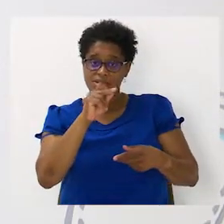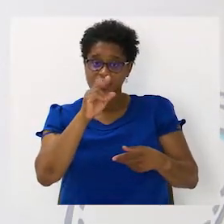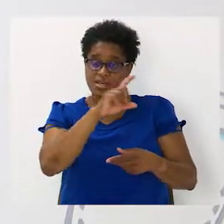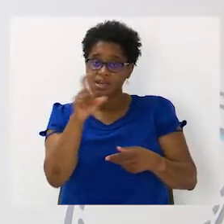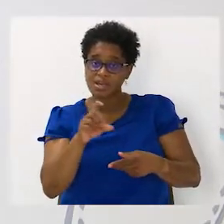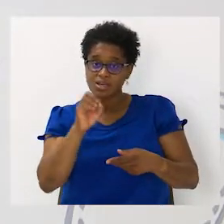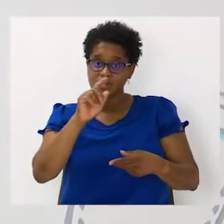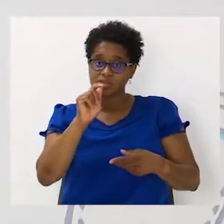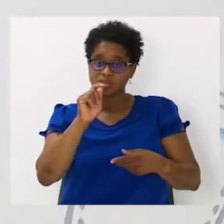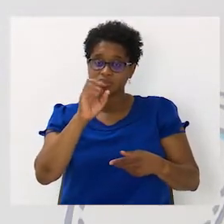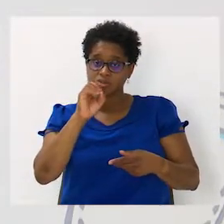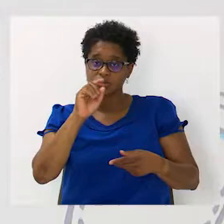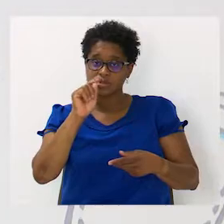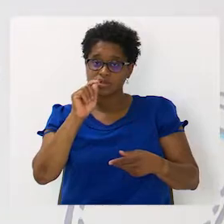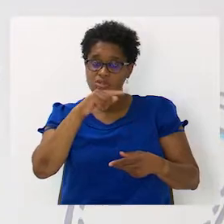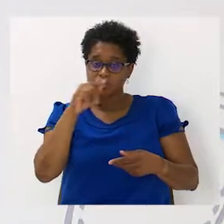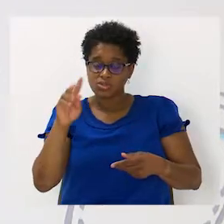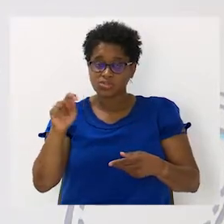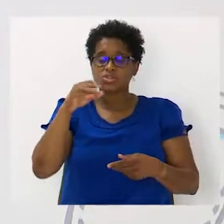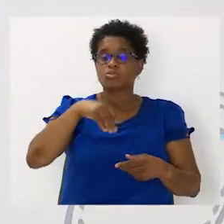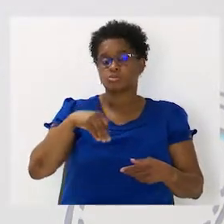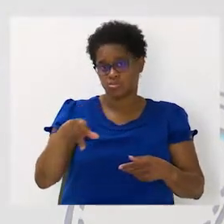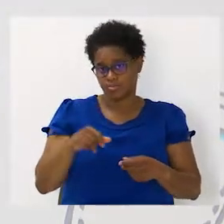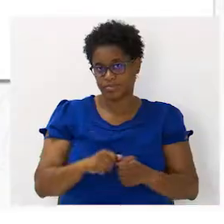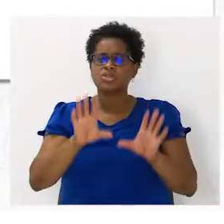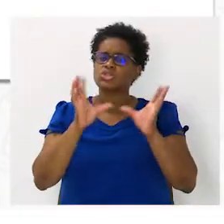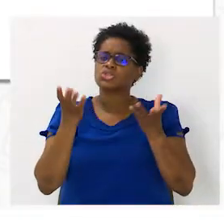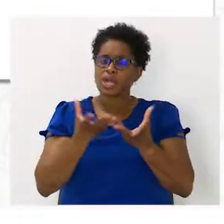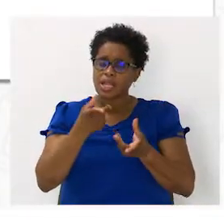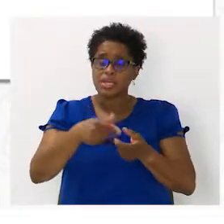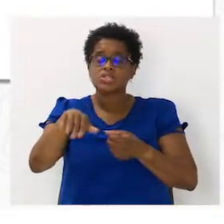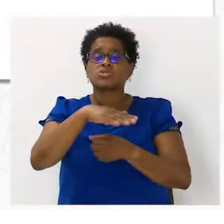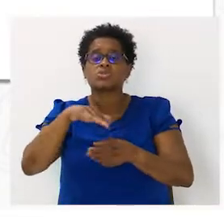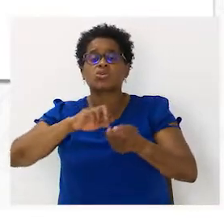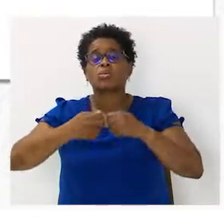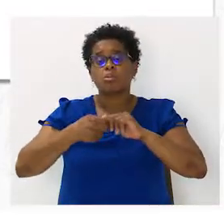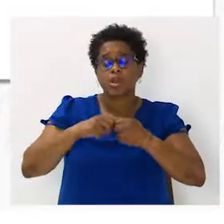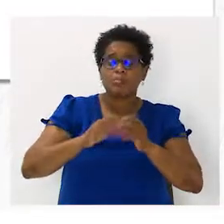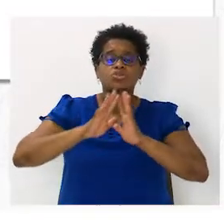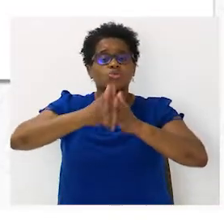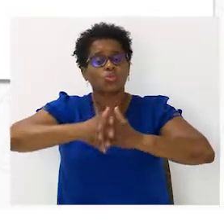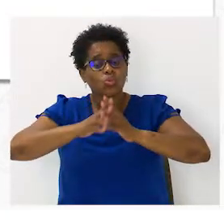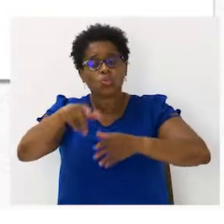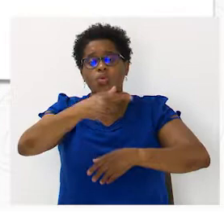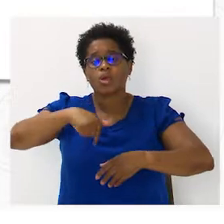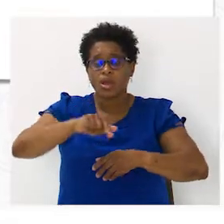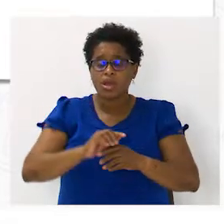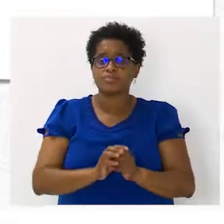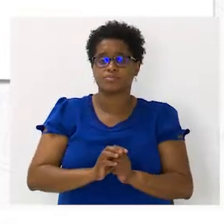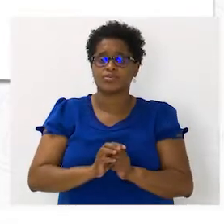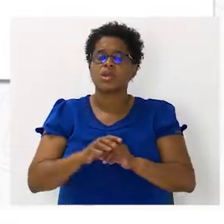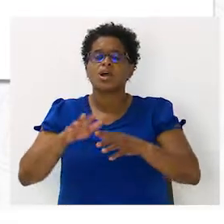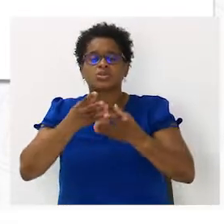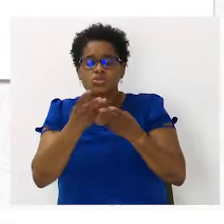essas razões de proporções. Vamos simplificar isto. Geralmente, em situações de problema, estruturamos as